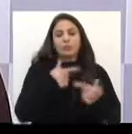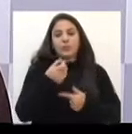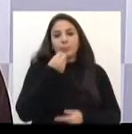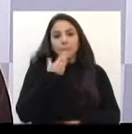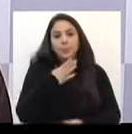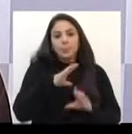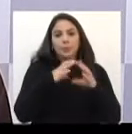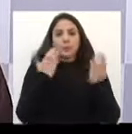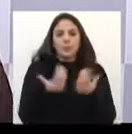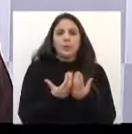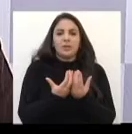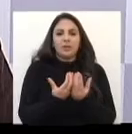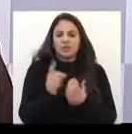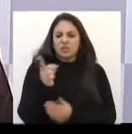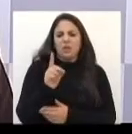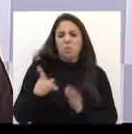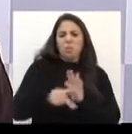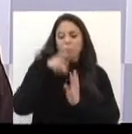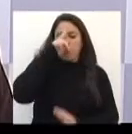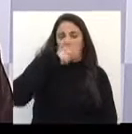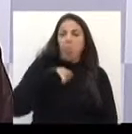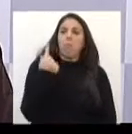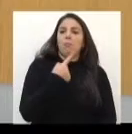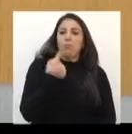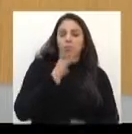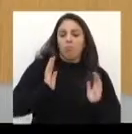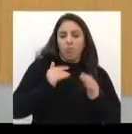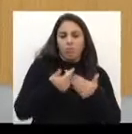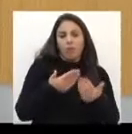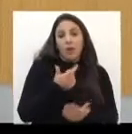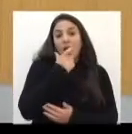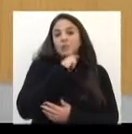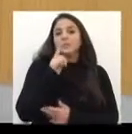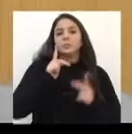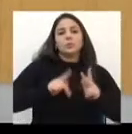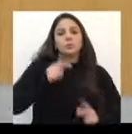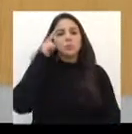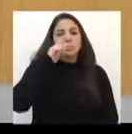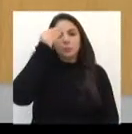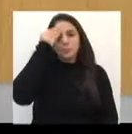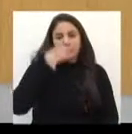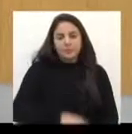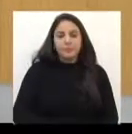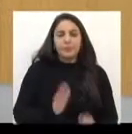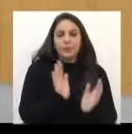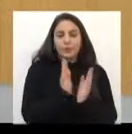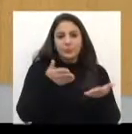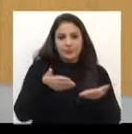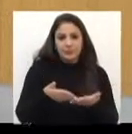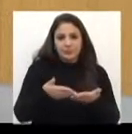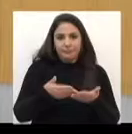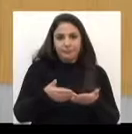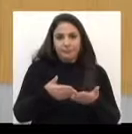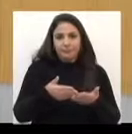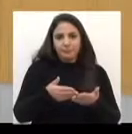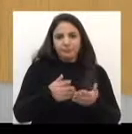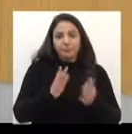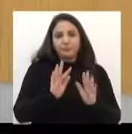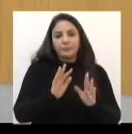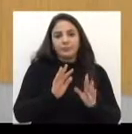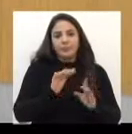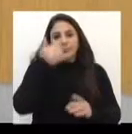e não para o nosso bem próprio. E parece que as pessoas não entendem isso. O Comitê de Prevenção e Combate ao Crack está